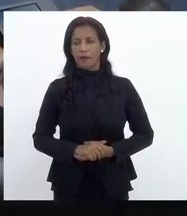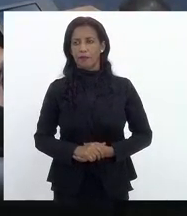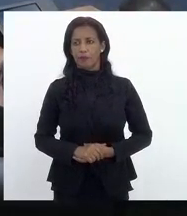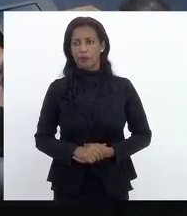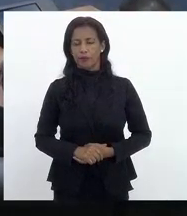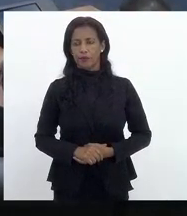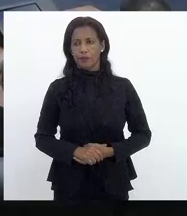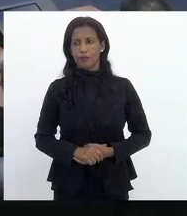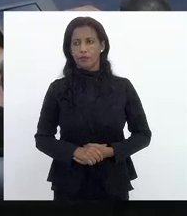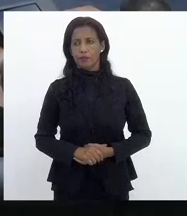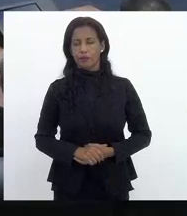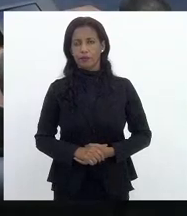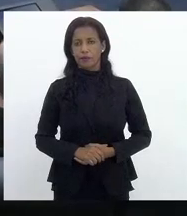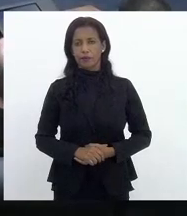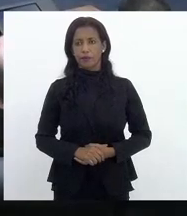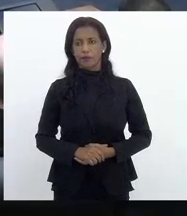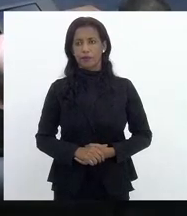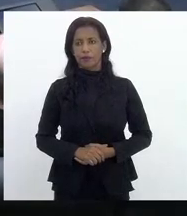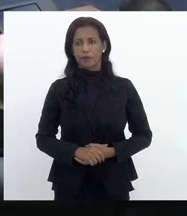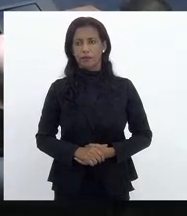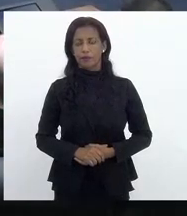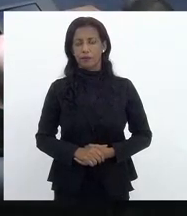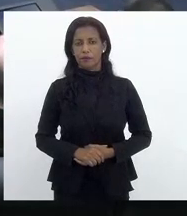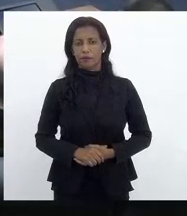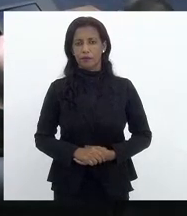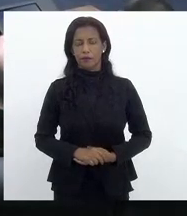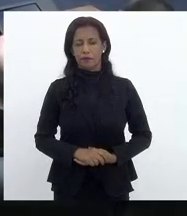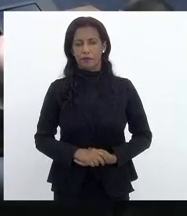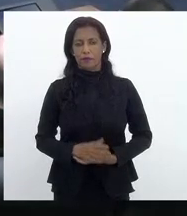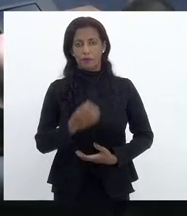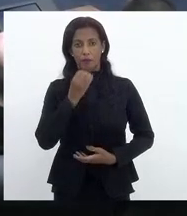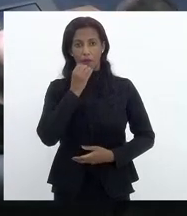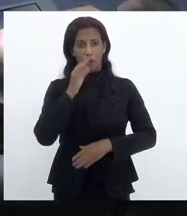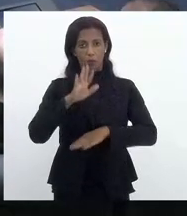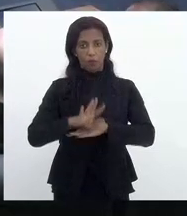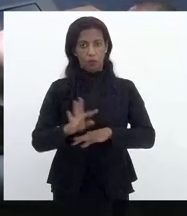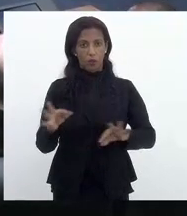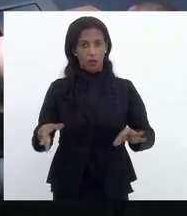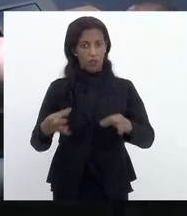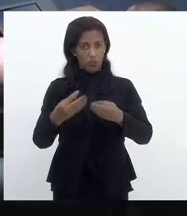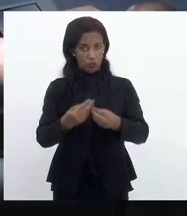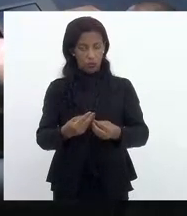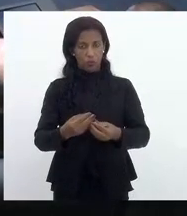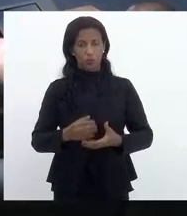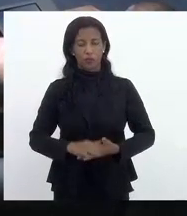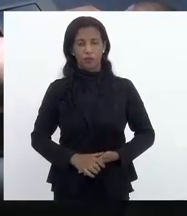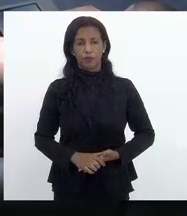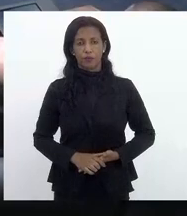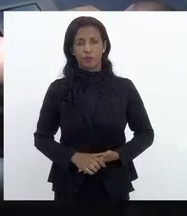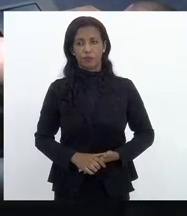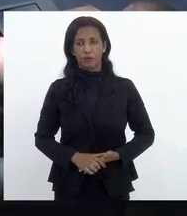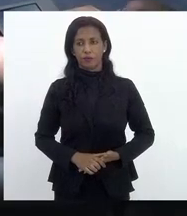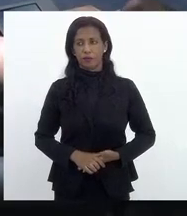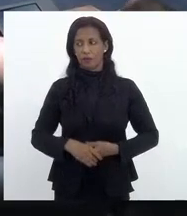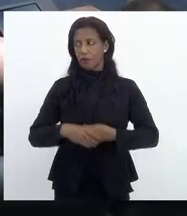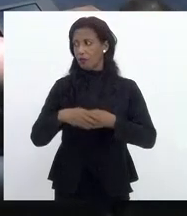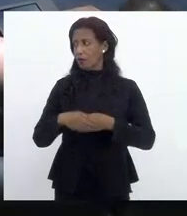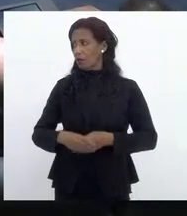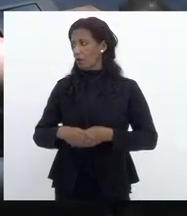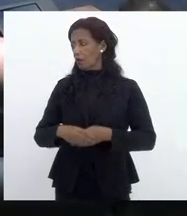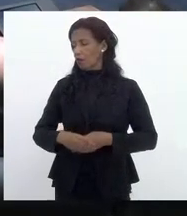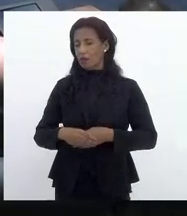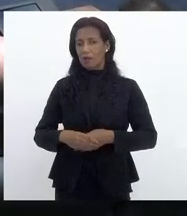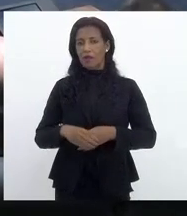G1 e é boa tarde a todos e todas quero saudar aqui